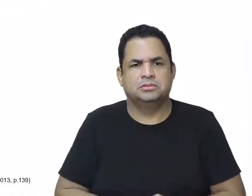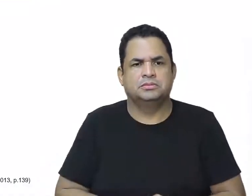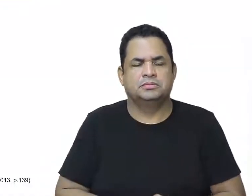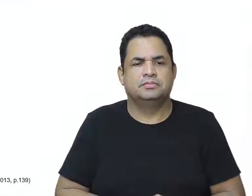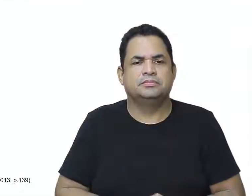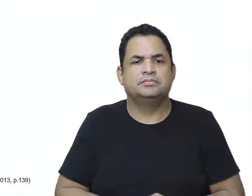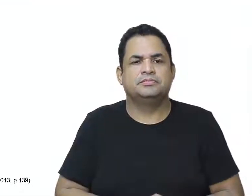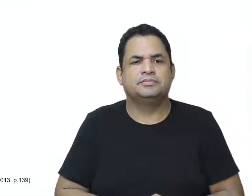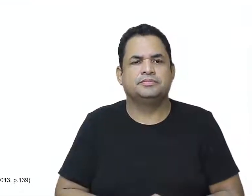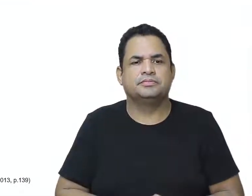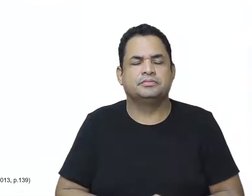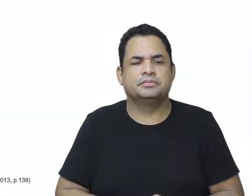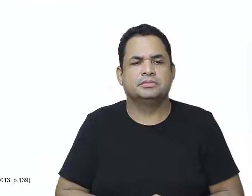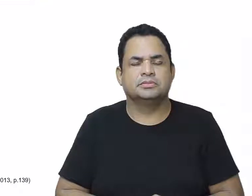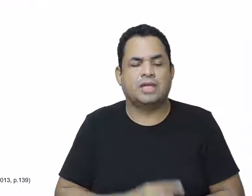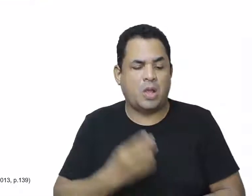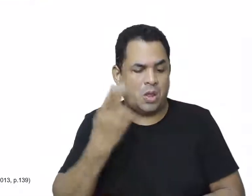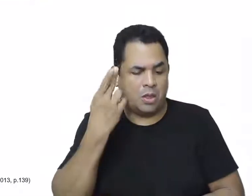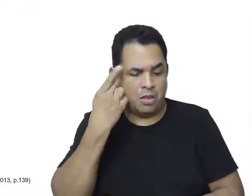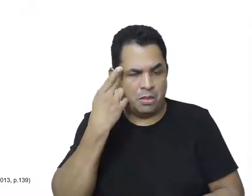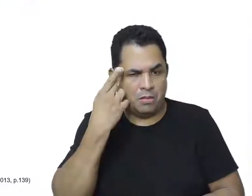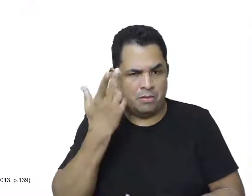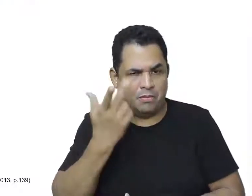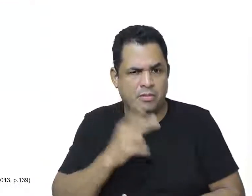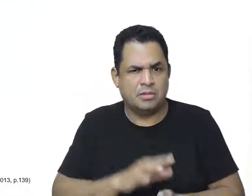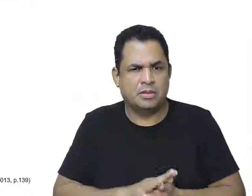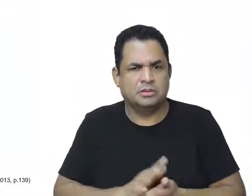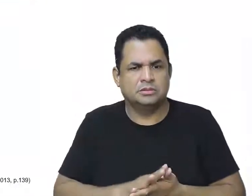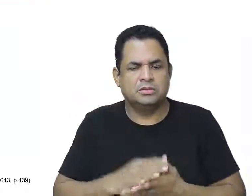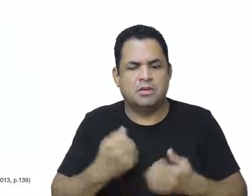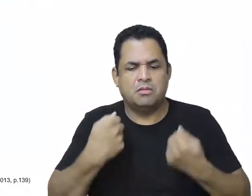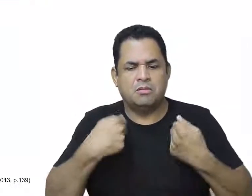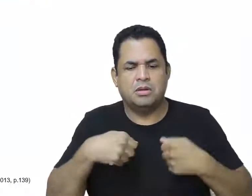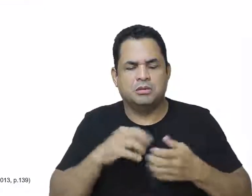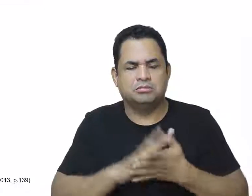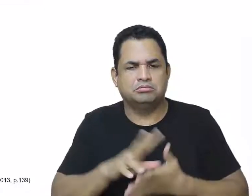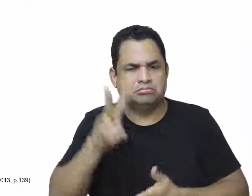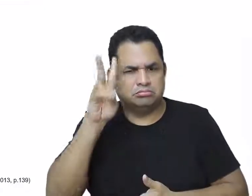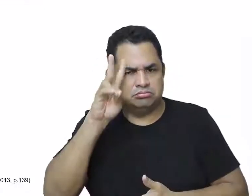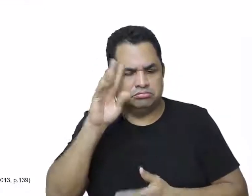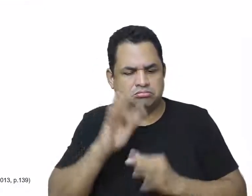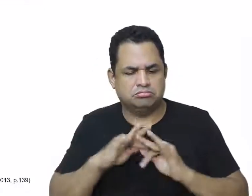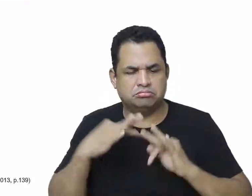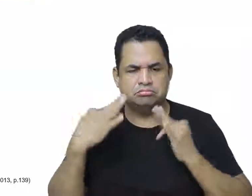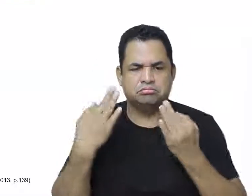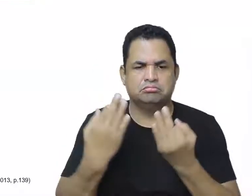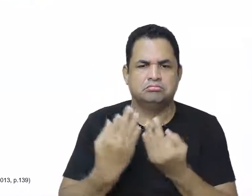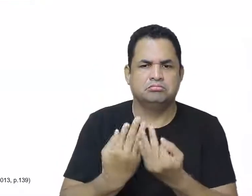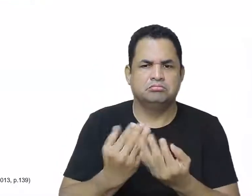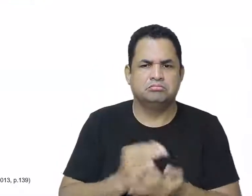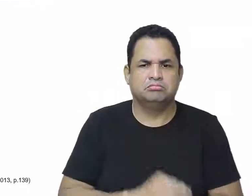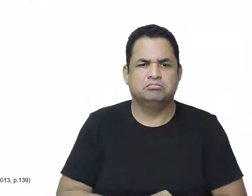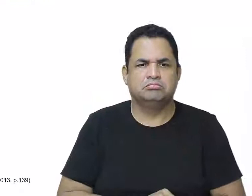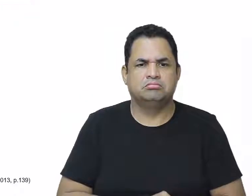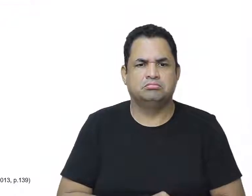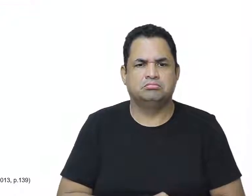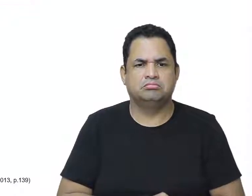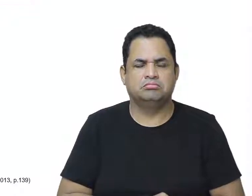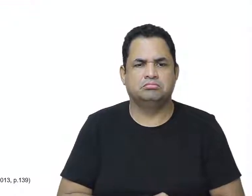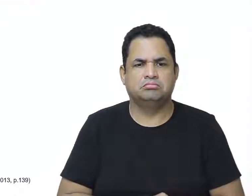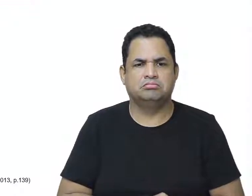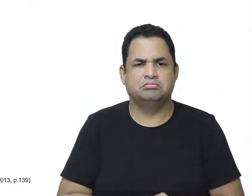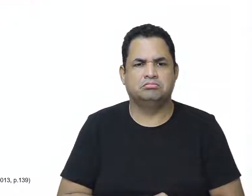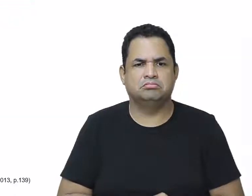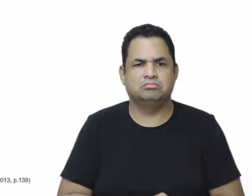mesmo? Então, geralmente, esse poder, ele é de caráter histórico, familiar, ele acaba